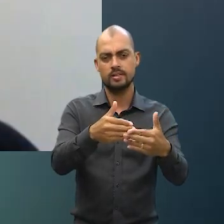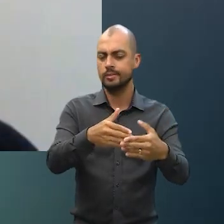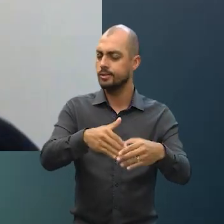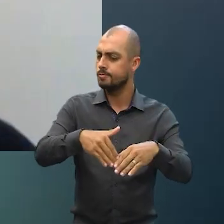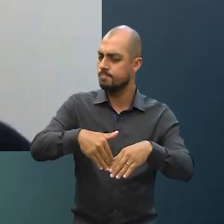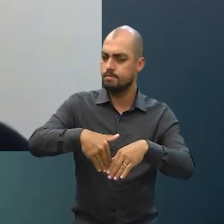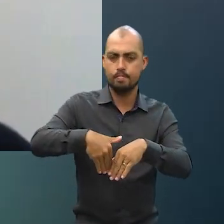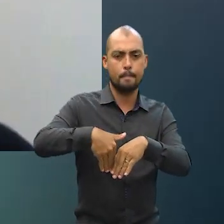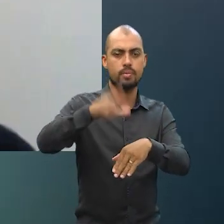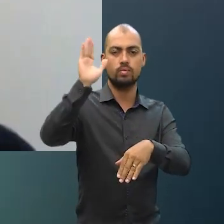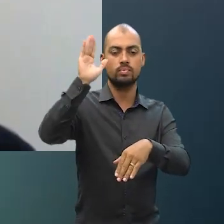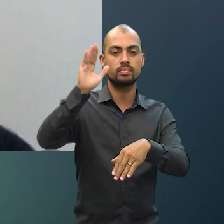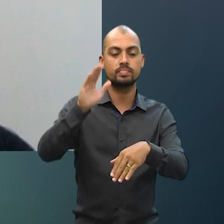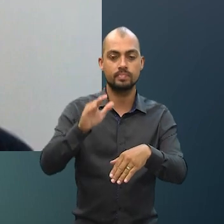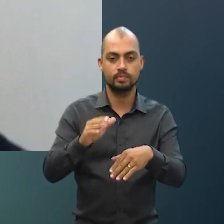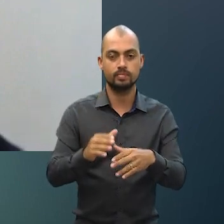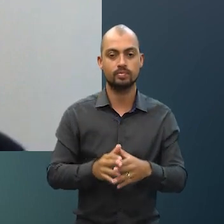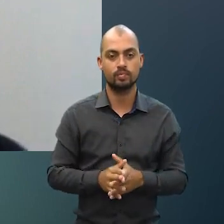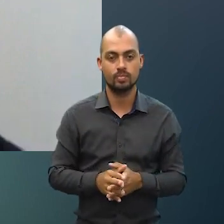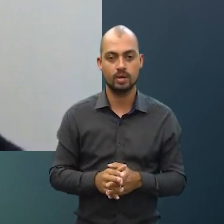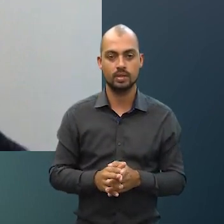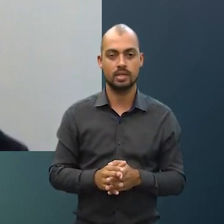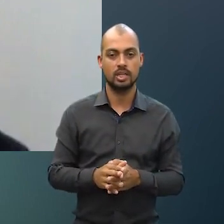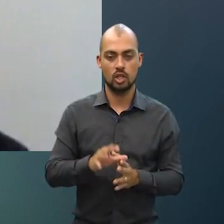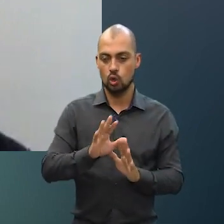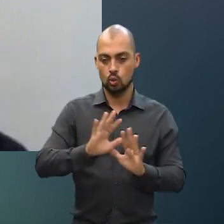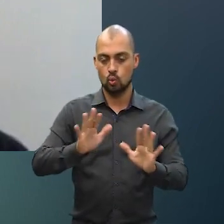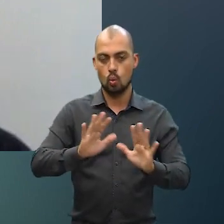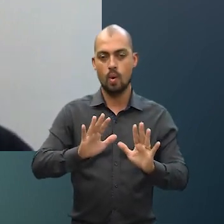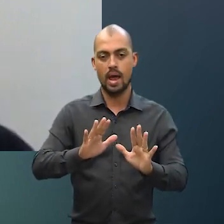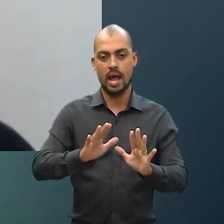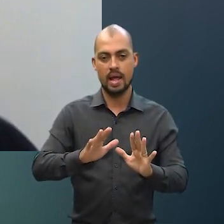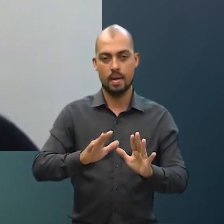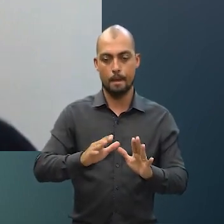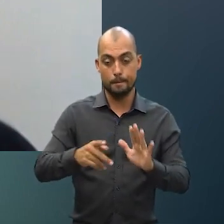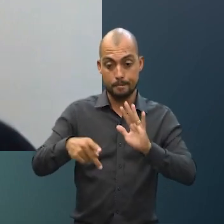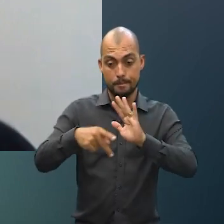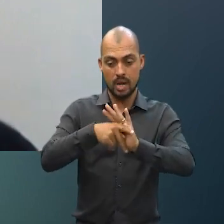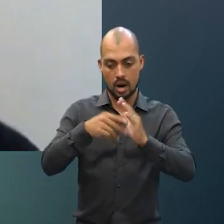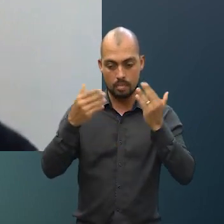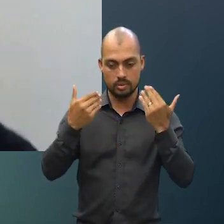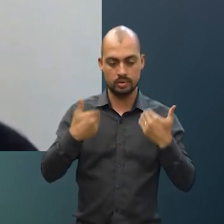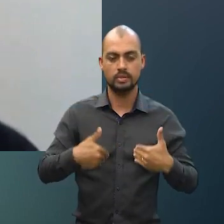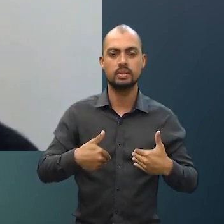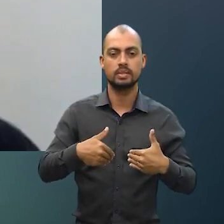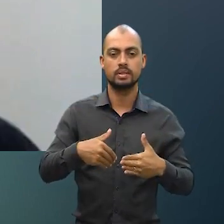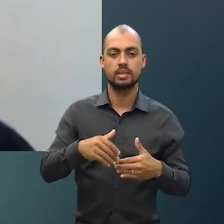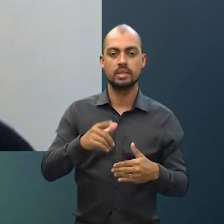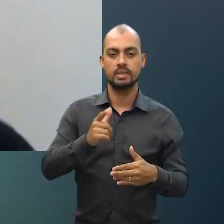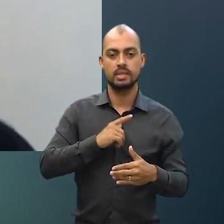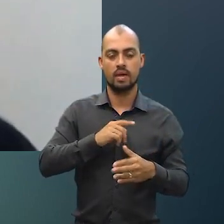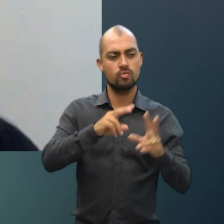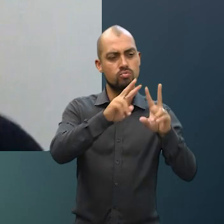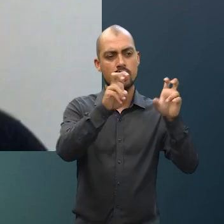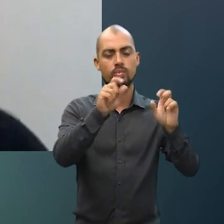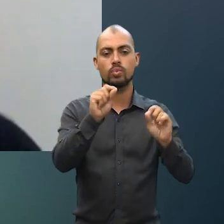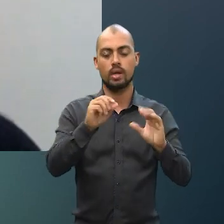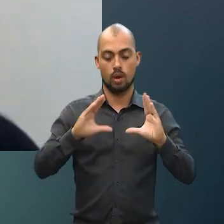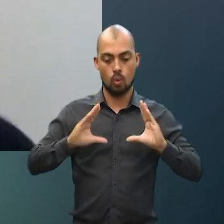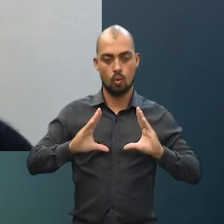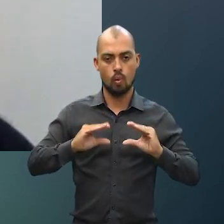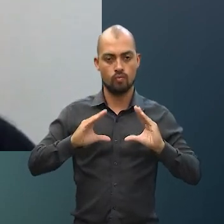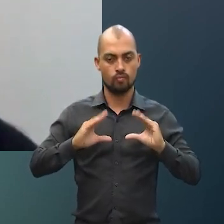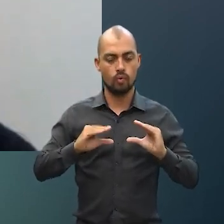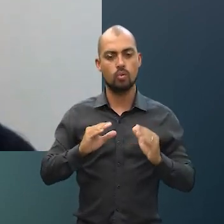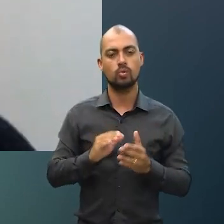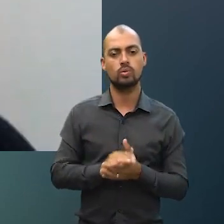mais além de uma exclusividade no mercado, vamos dizer assim. Ele teve a questão comodidade,